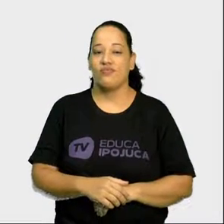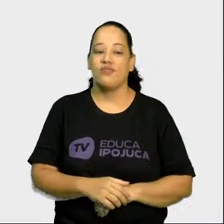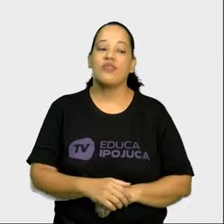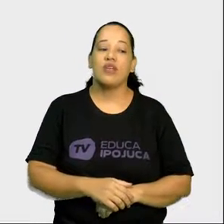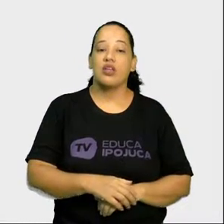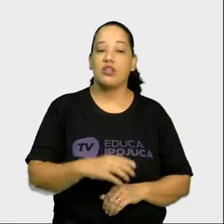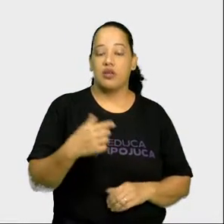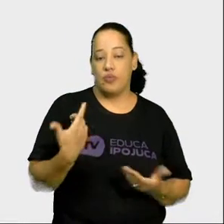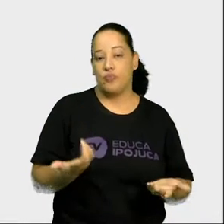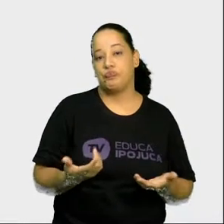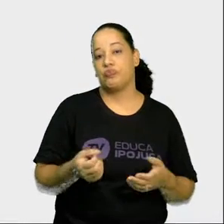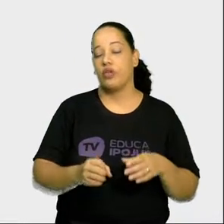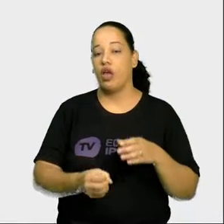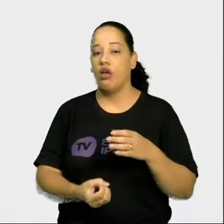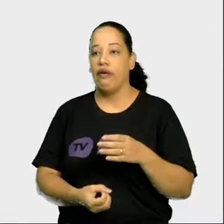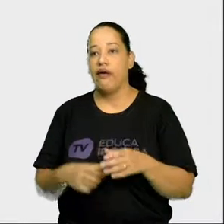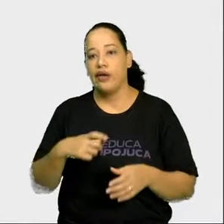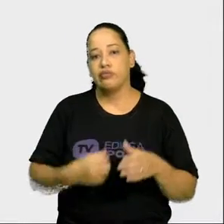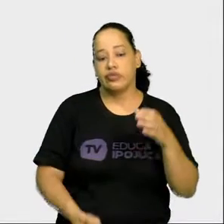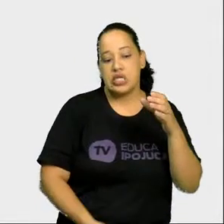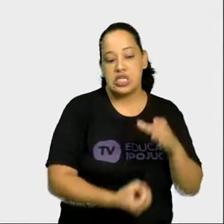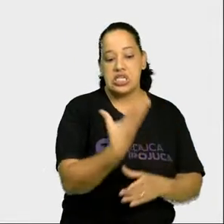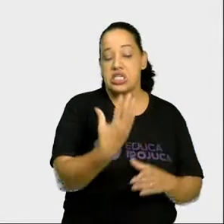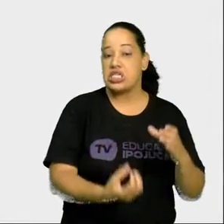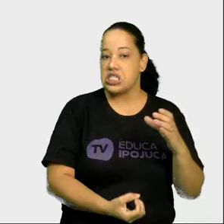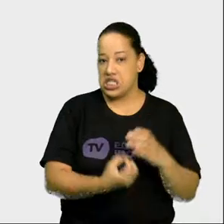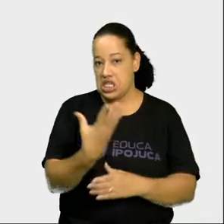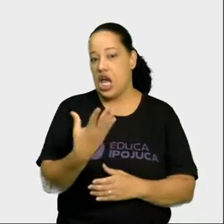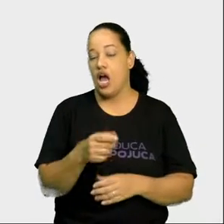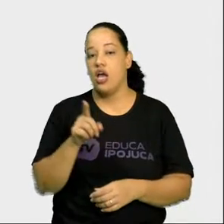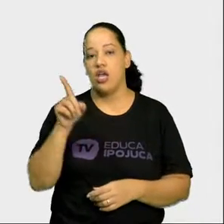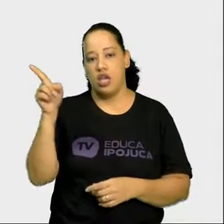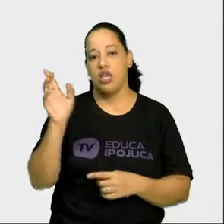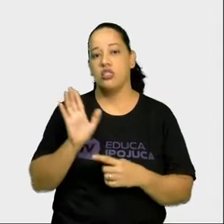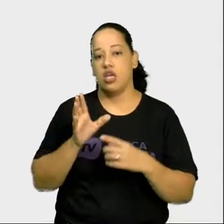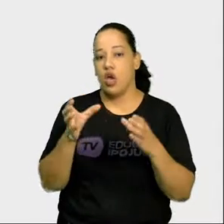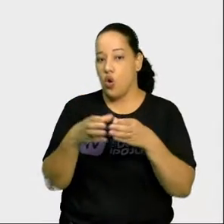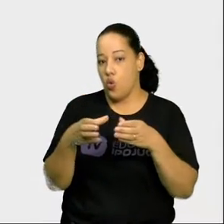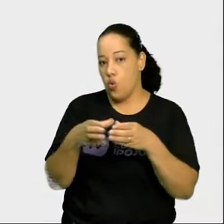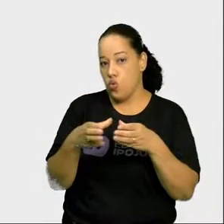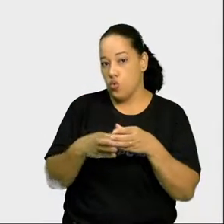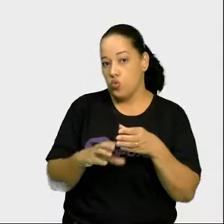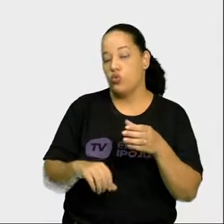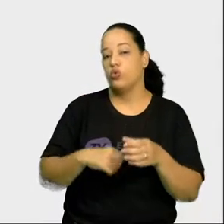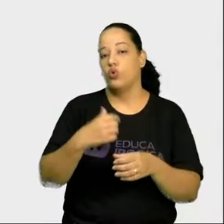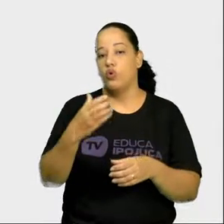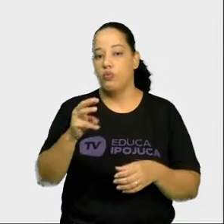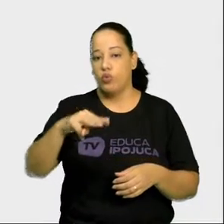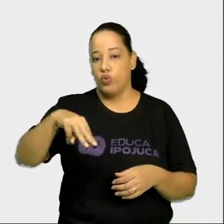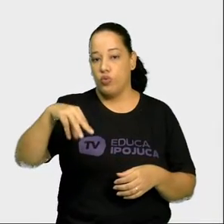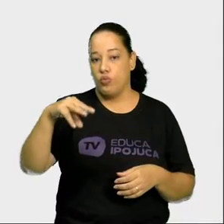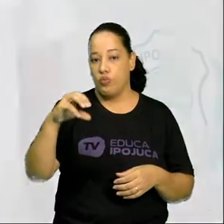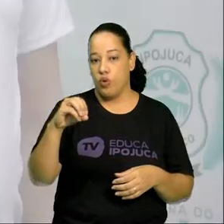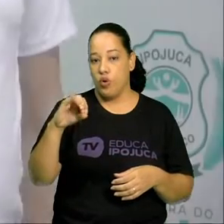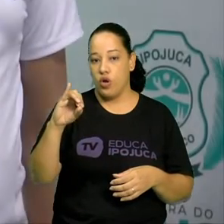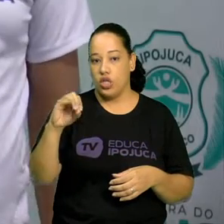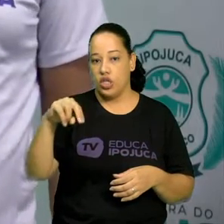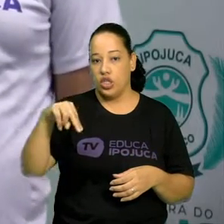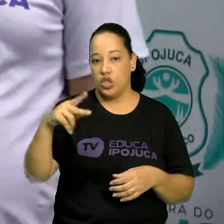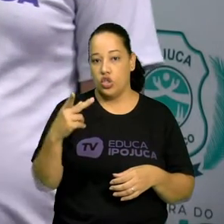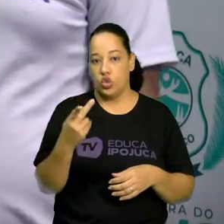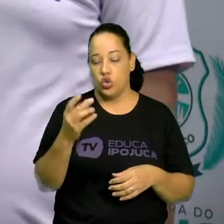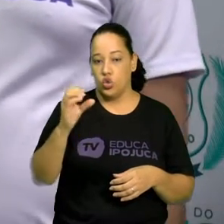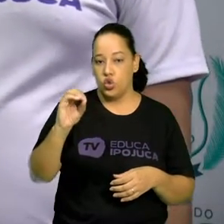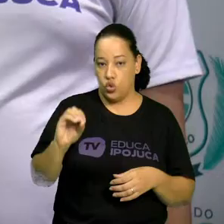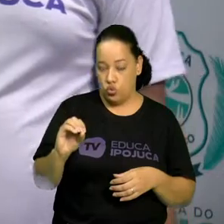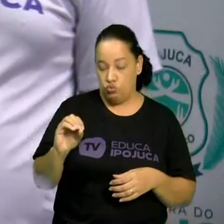Processo de criação. Esse é o Grupo Moinho de Teatro daqui de Ipojuca. Essa foto é de 2018, quando nós estávamos montando o